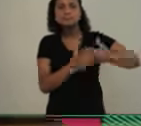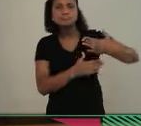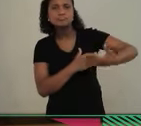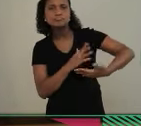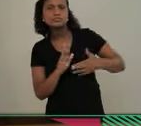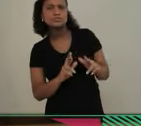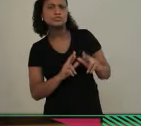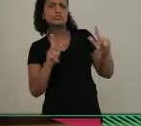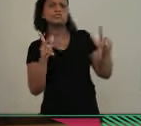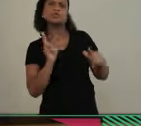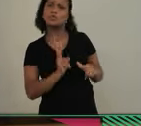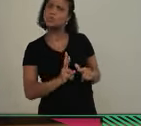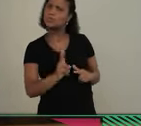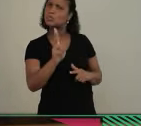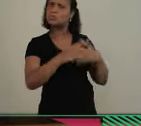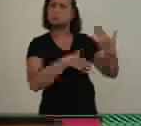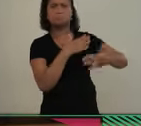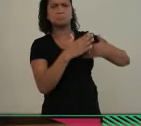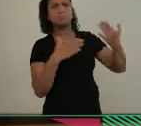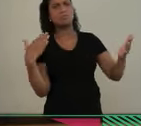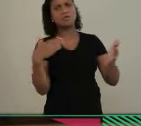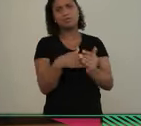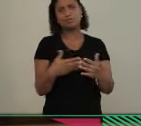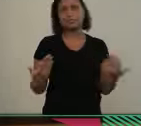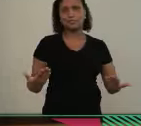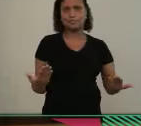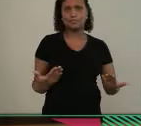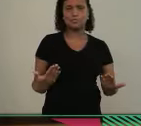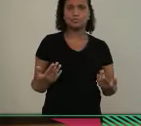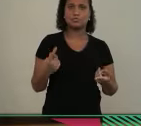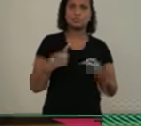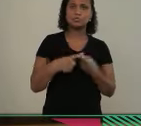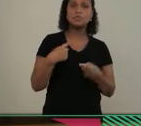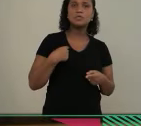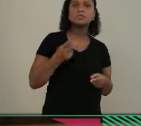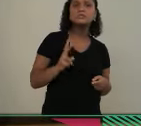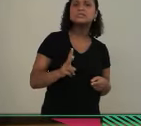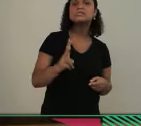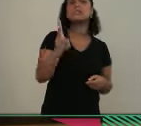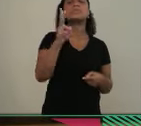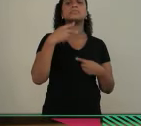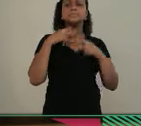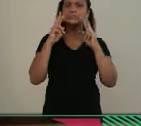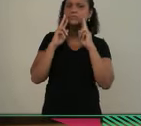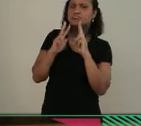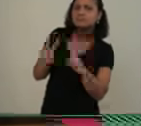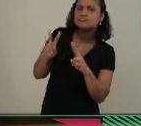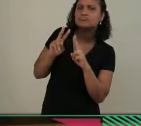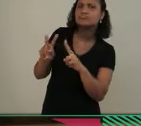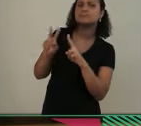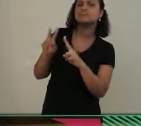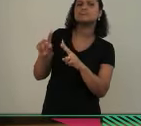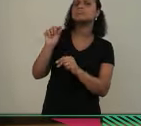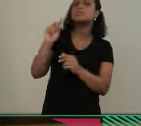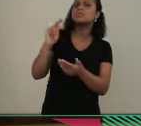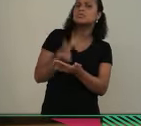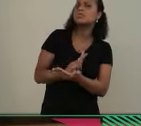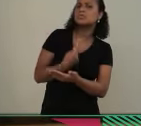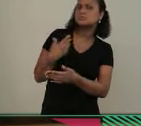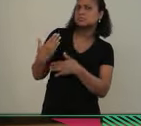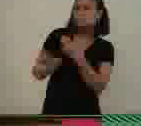muitos momentos diferentes e a continua passando até hoje, porque eu